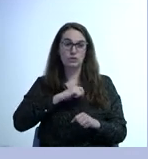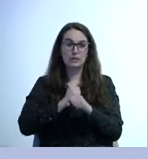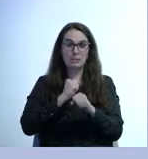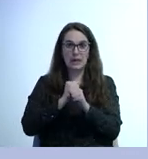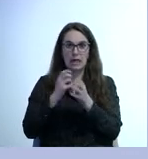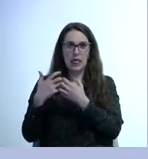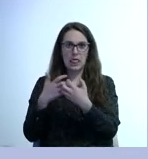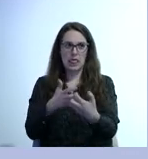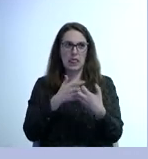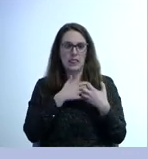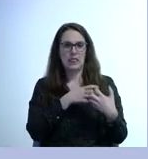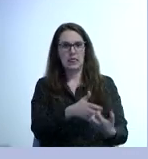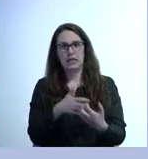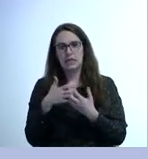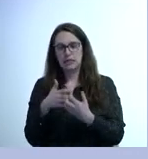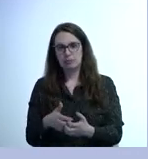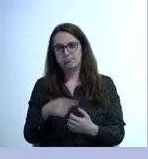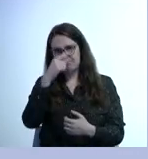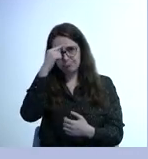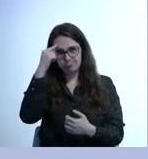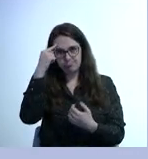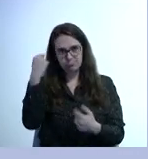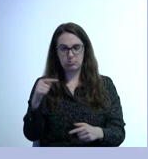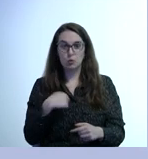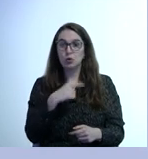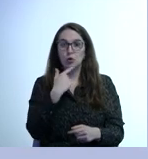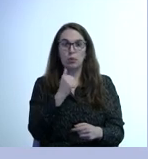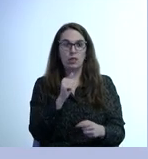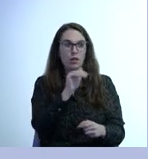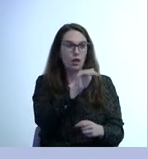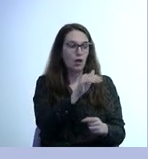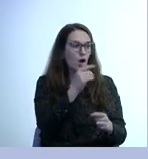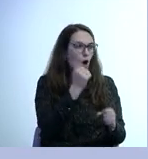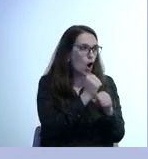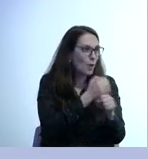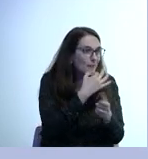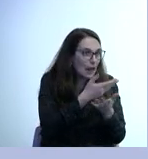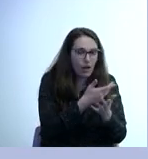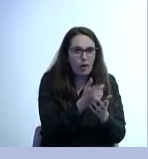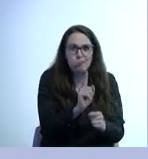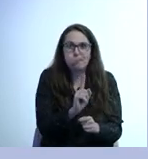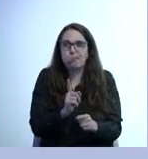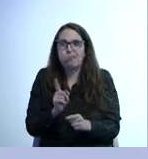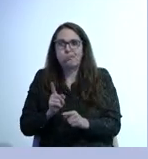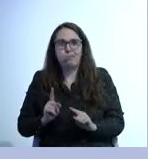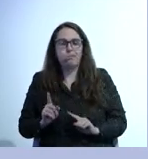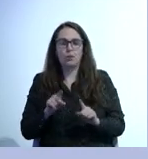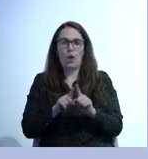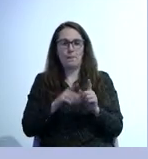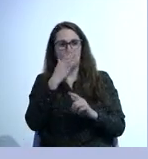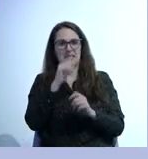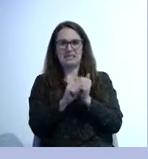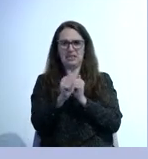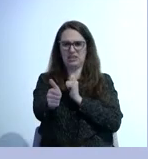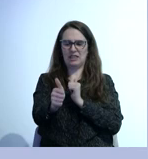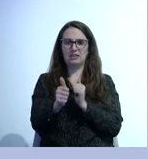em guerra, como dizia o arquiteto Siza, nós já não podemos falar com os operários a não ser às escondidas, e não podemos, e temos cada vez mais distanciados,